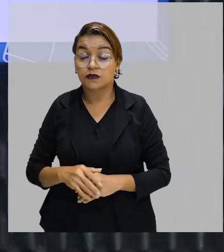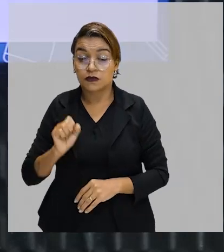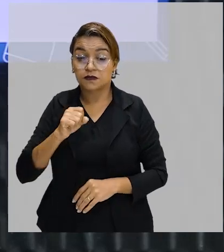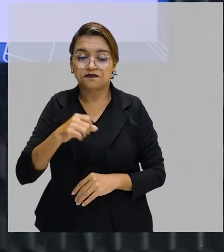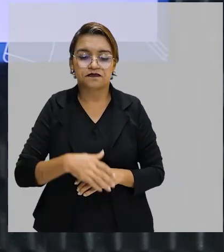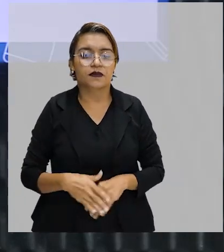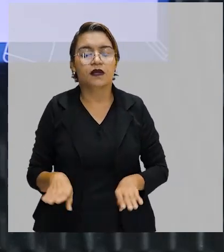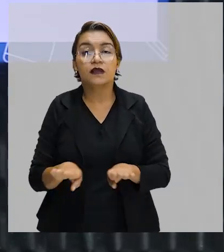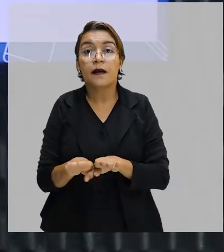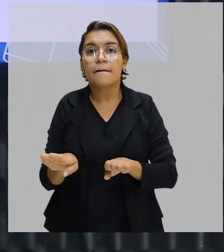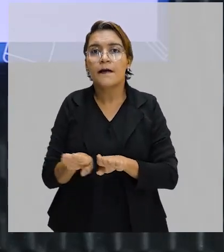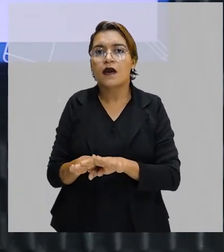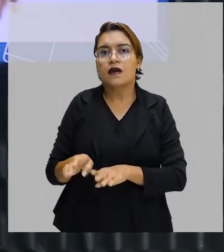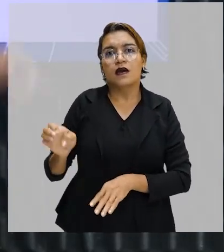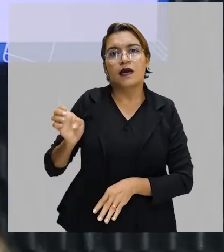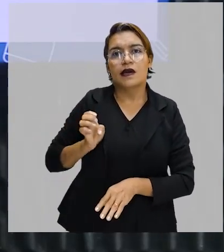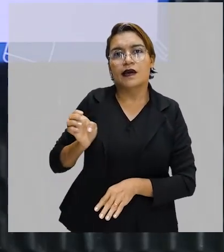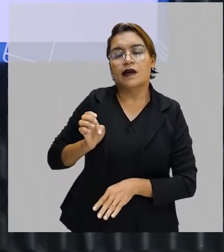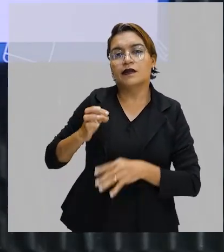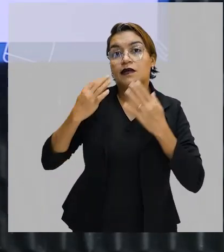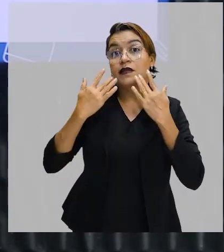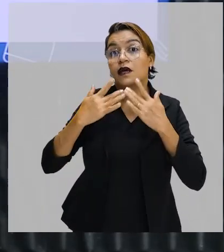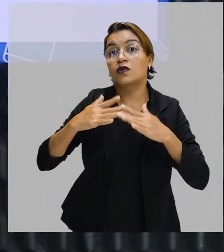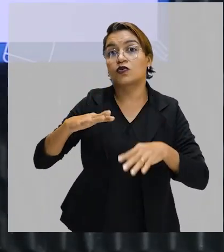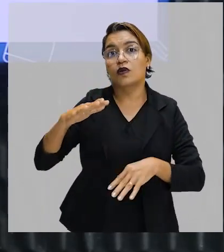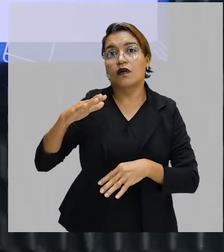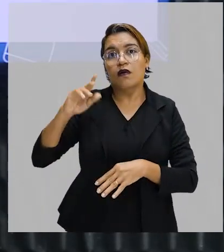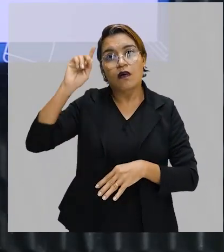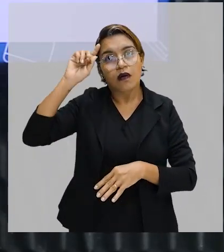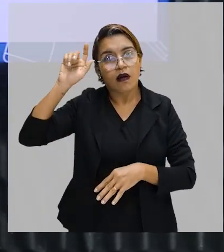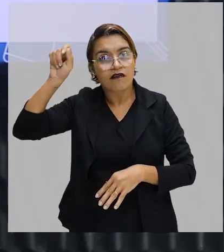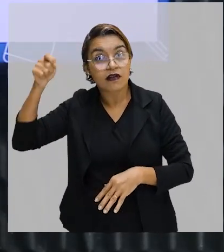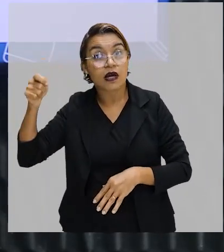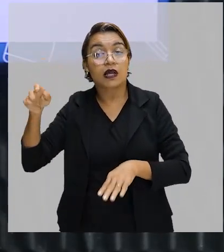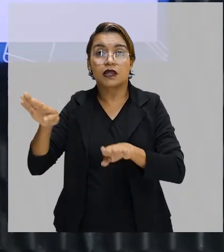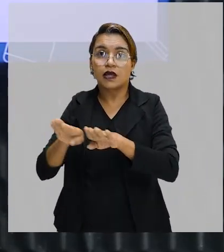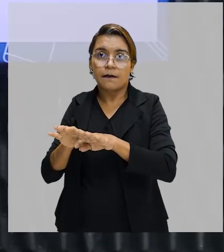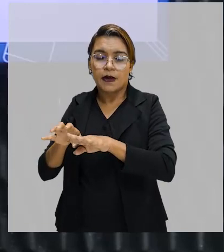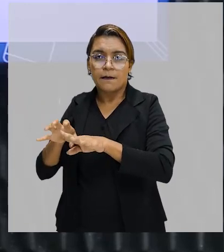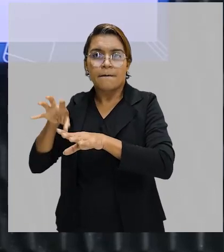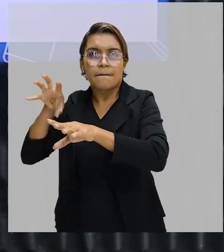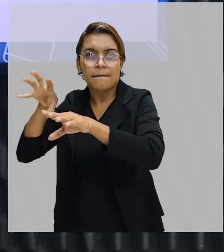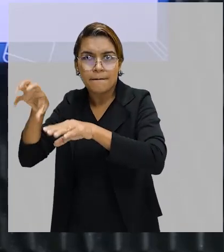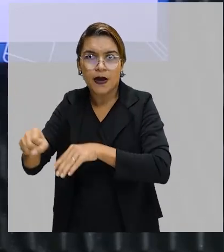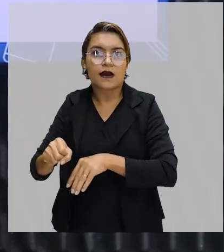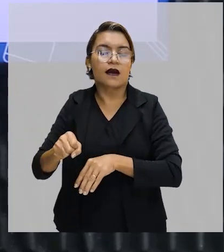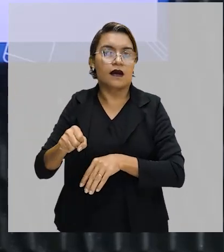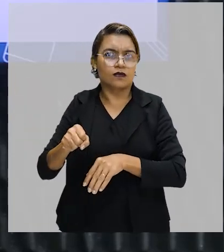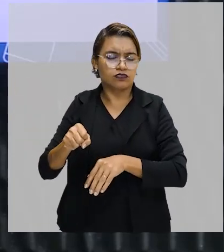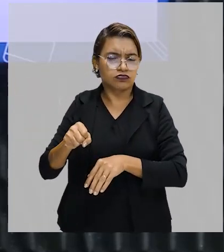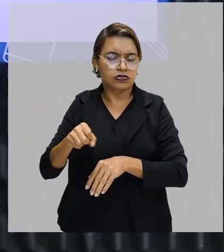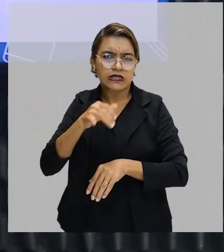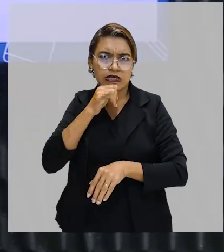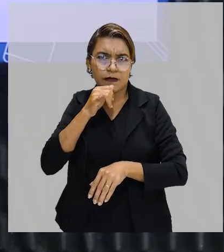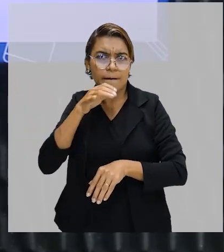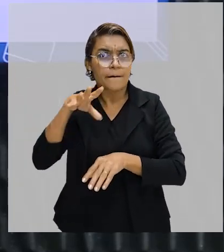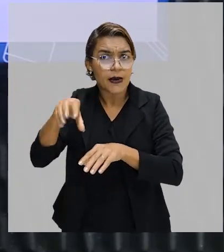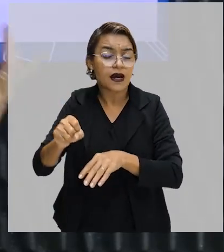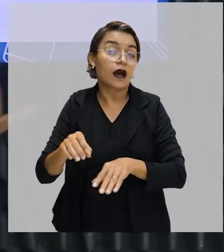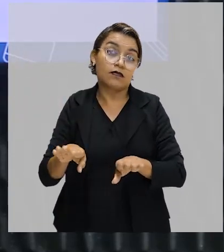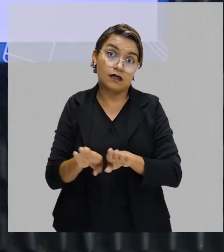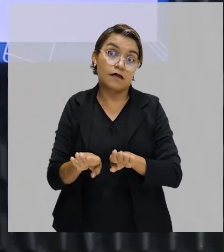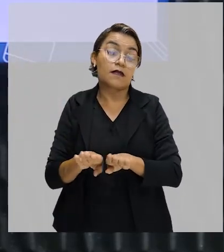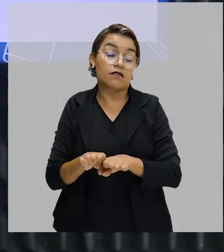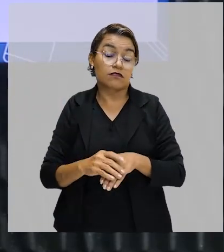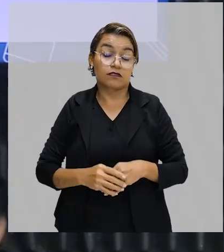confiscaram riquezas naturais africanas ao chegar lá na África só para pegar o negro não as riquezas dele eles eram você